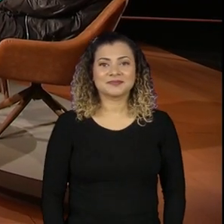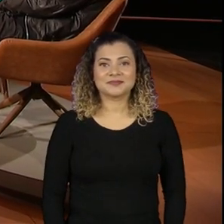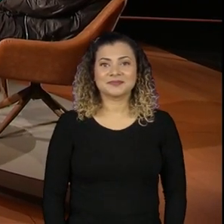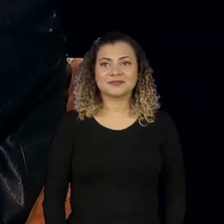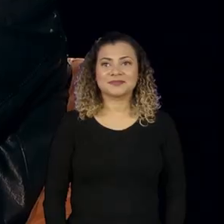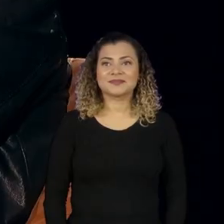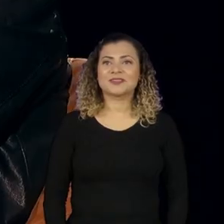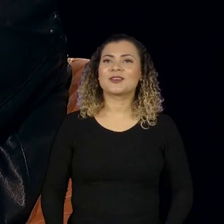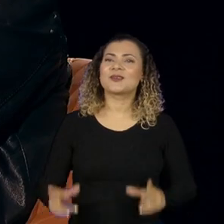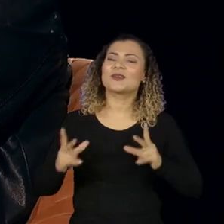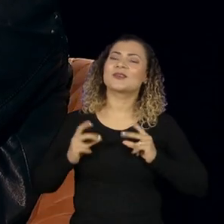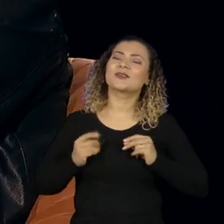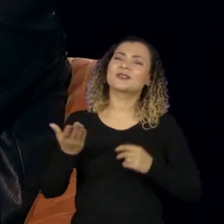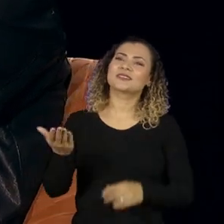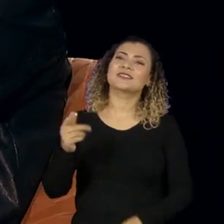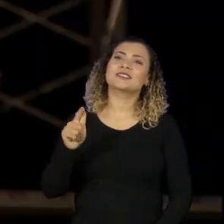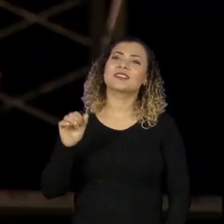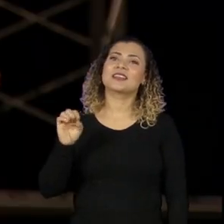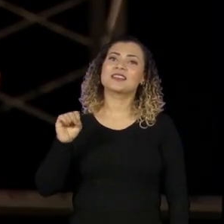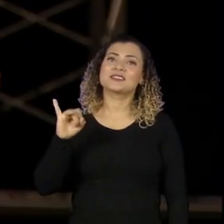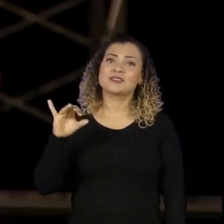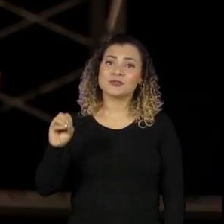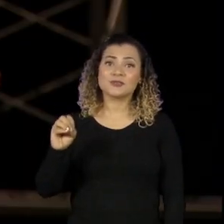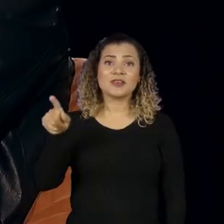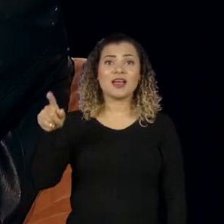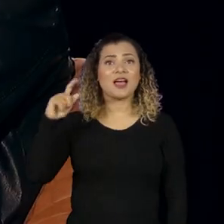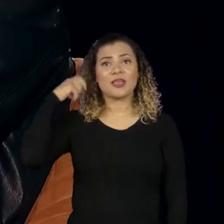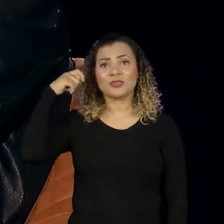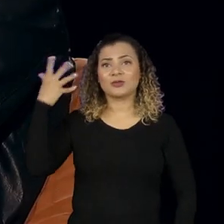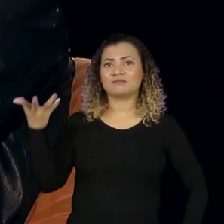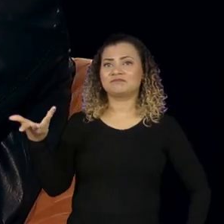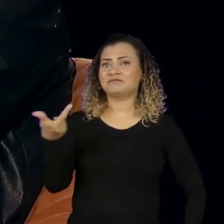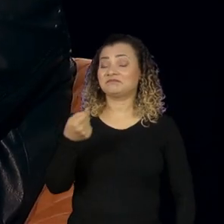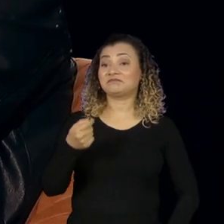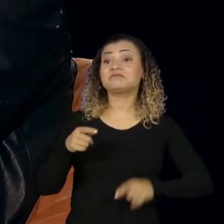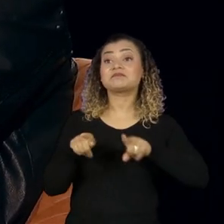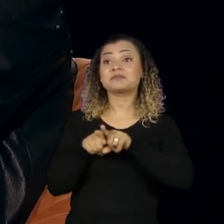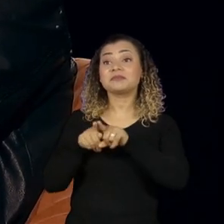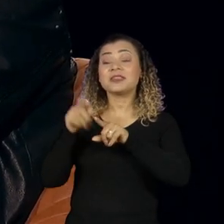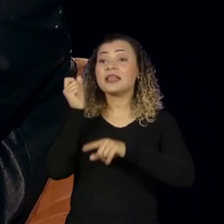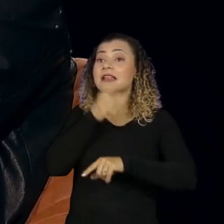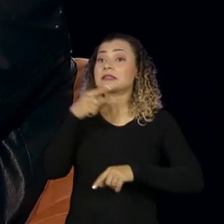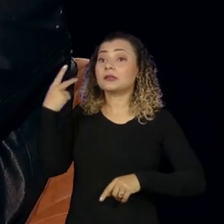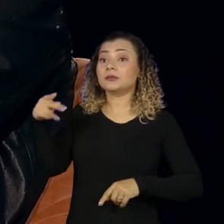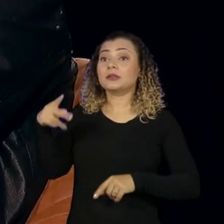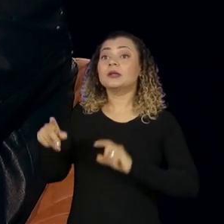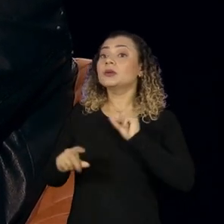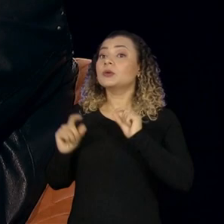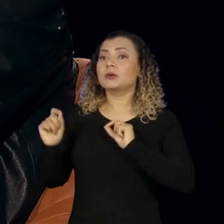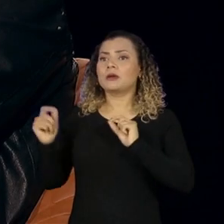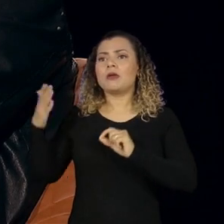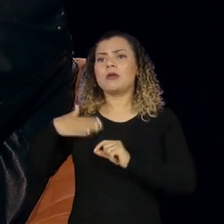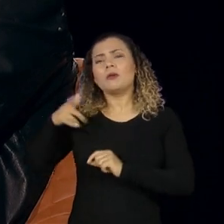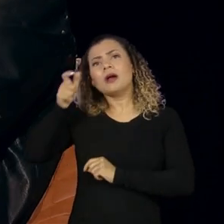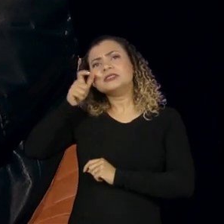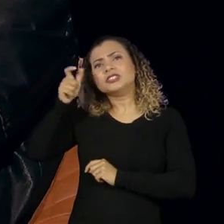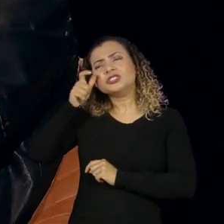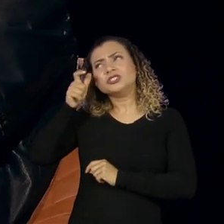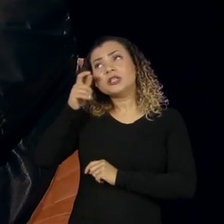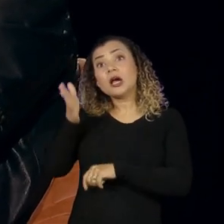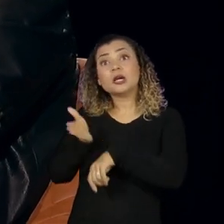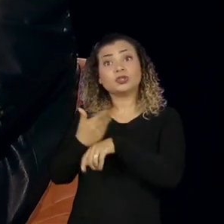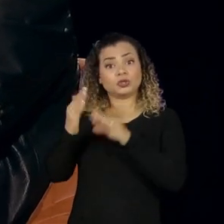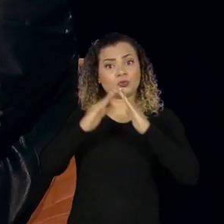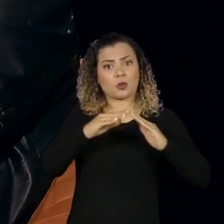Grande Genésio, né? Genésio de Barros, grande ator, né? E uma coisa engraçada do Genésio é que eu vim assistir, antes de morar